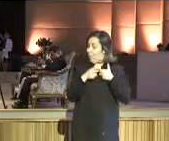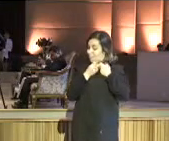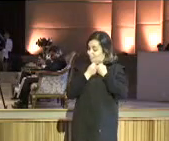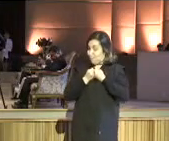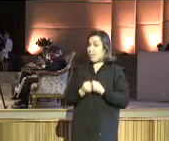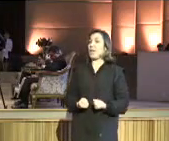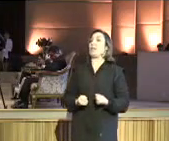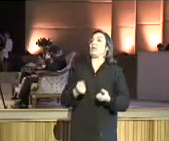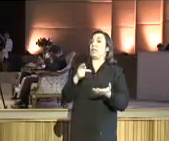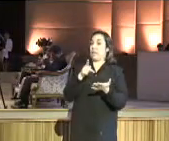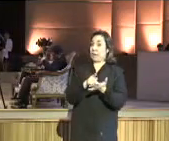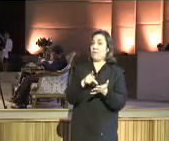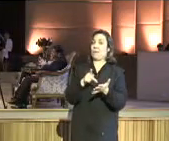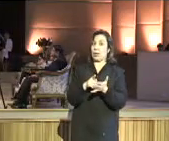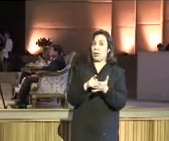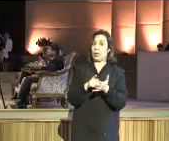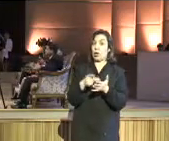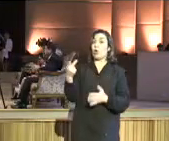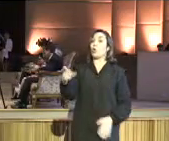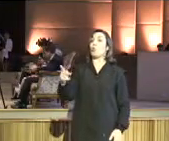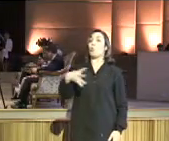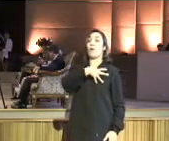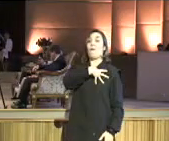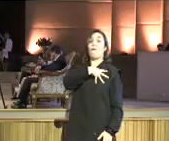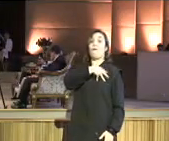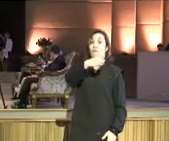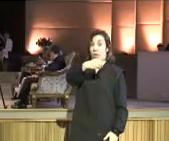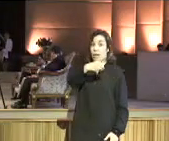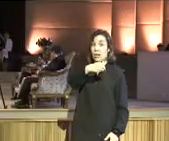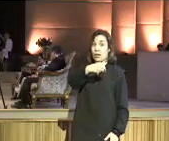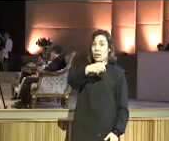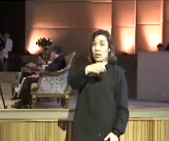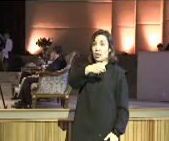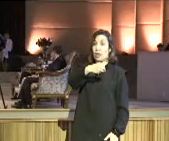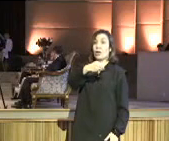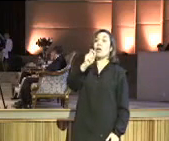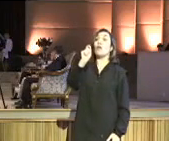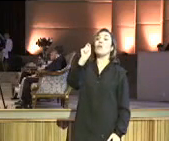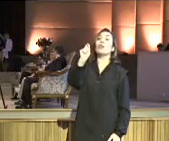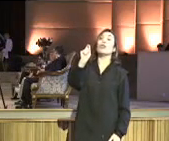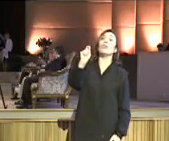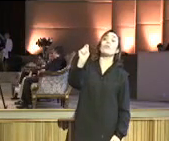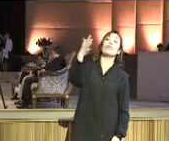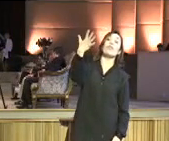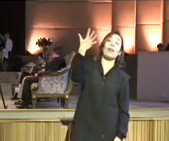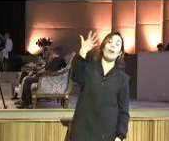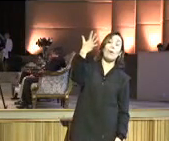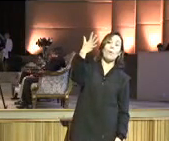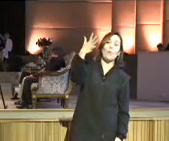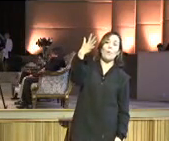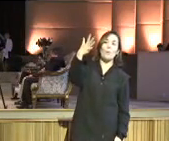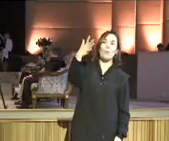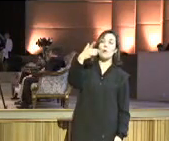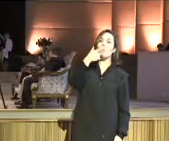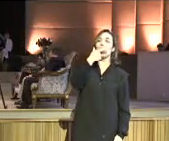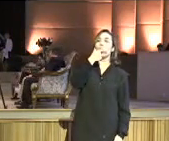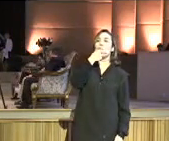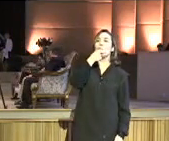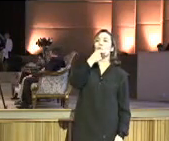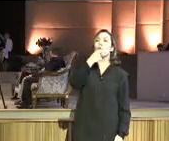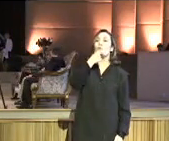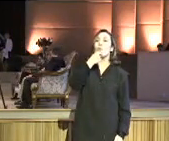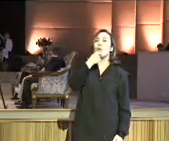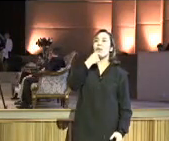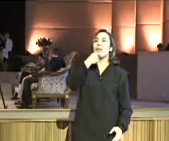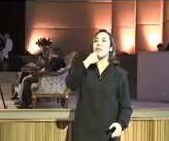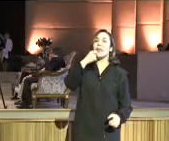delas, Tamar, filha dele, irmã de Absalão, foi estuprada pelo seu